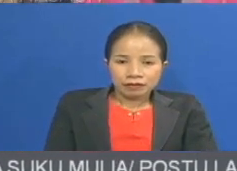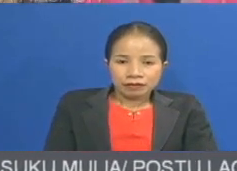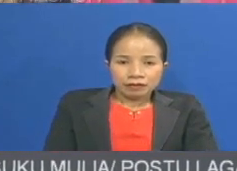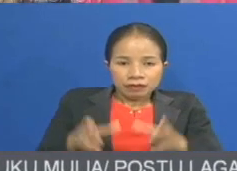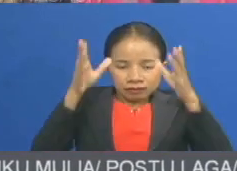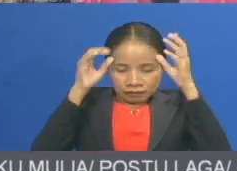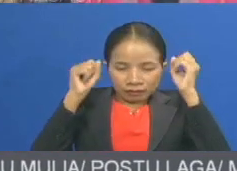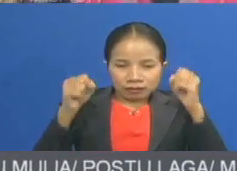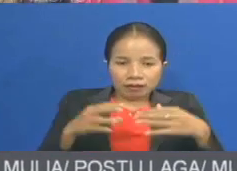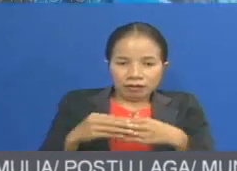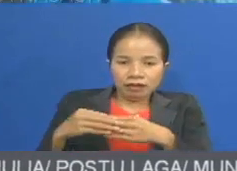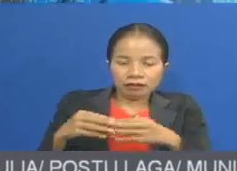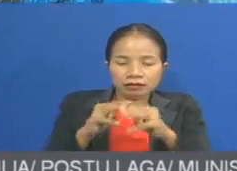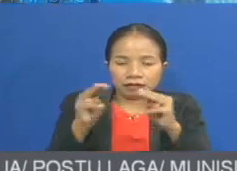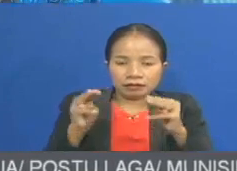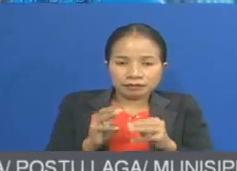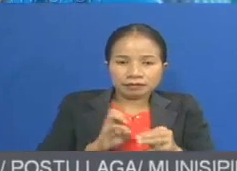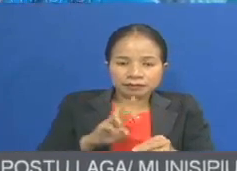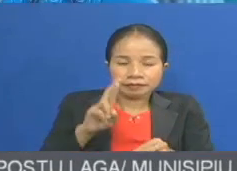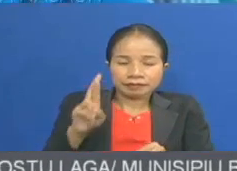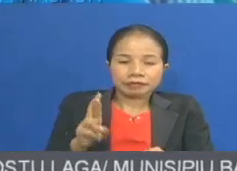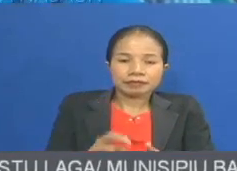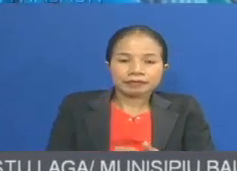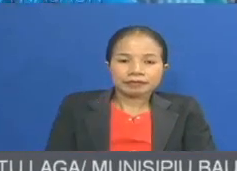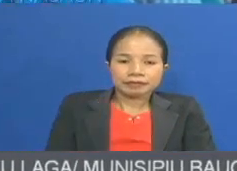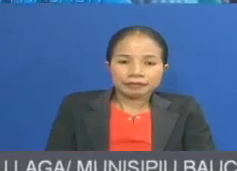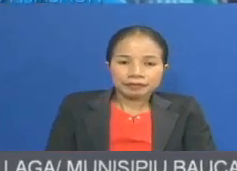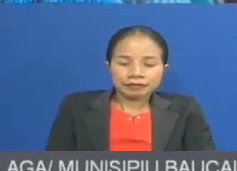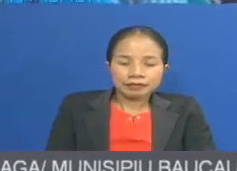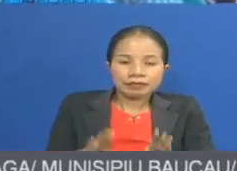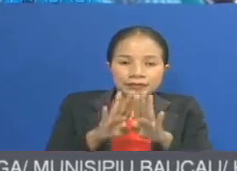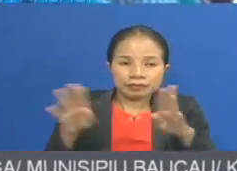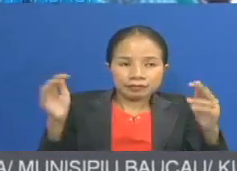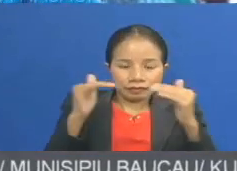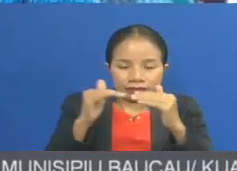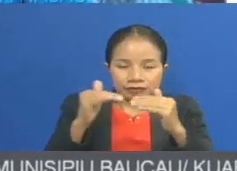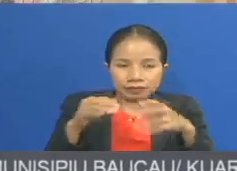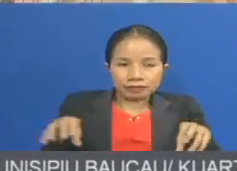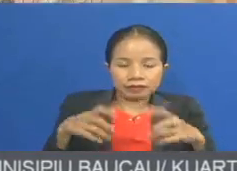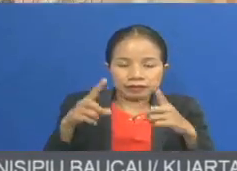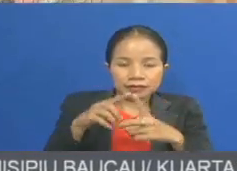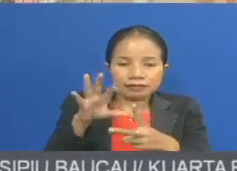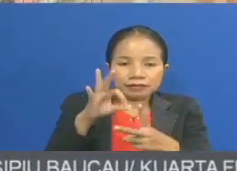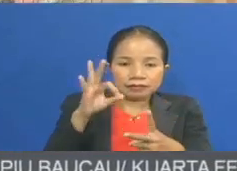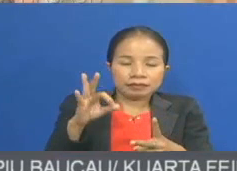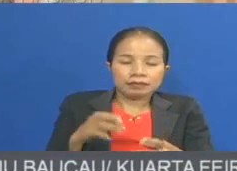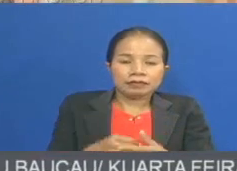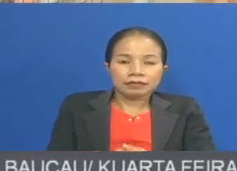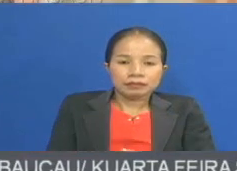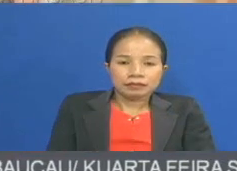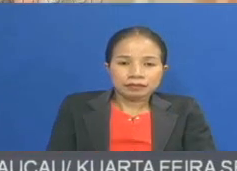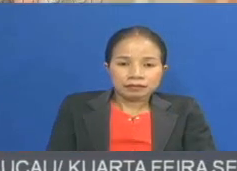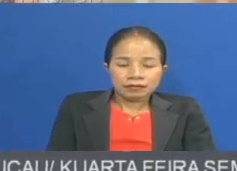Presidente da Autoridade do município Hermera, Eusébio Salsinha, e a abertura encontro coordenação da eleição pacífica,